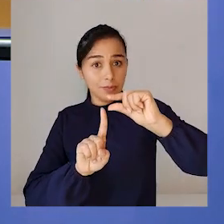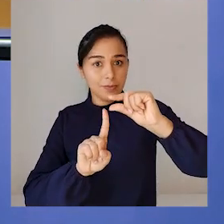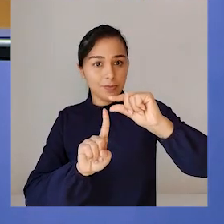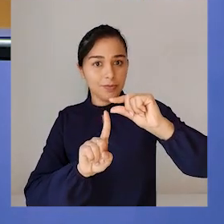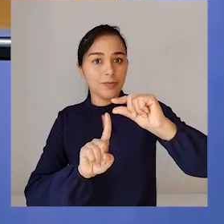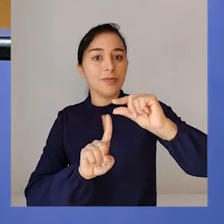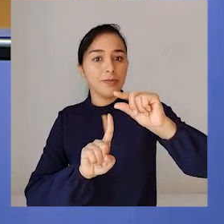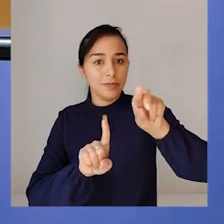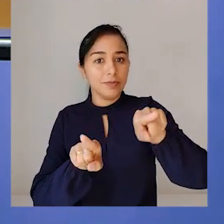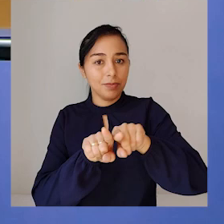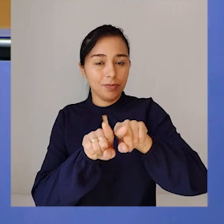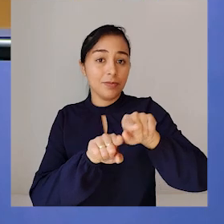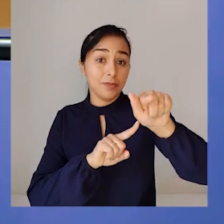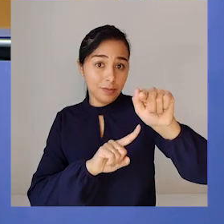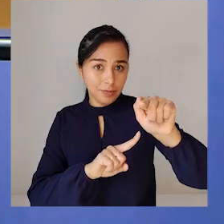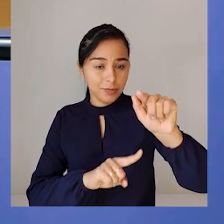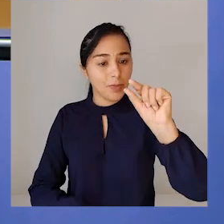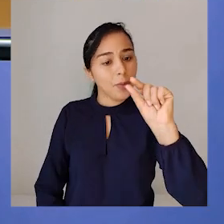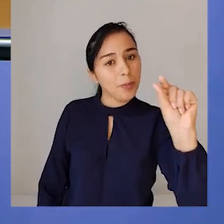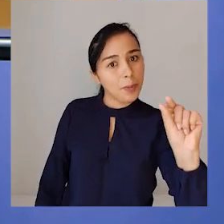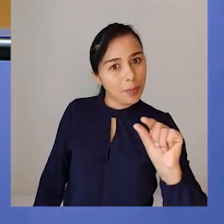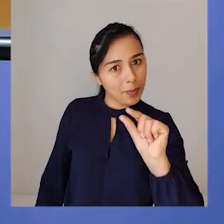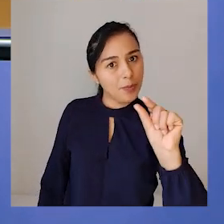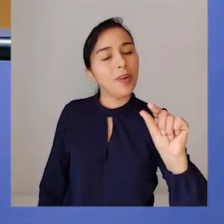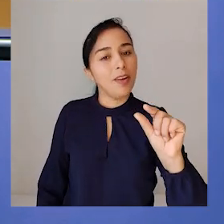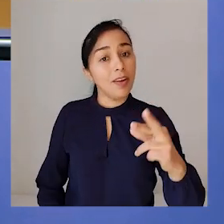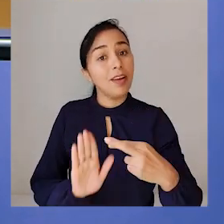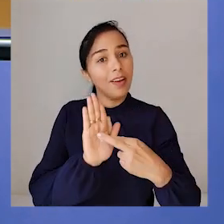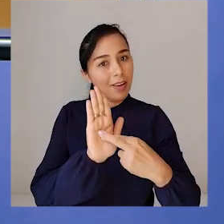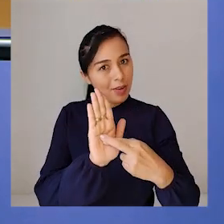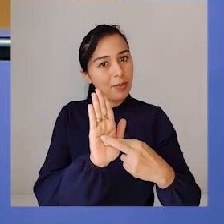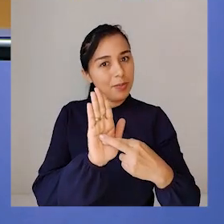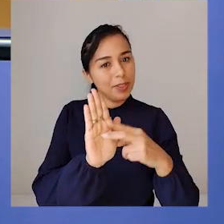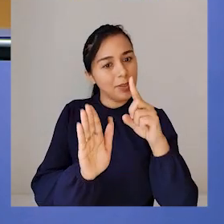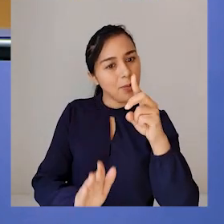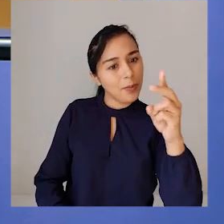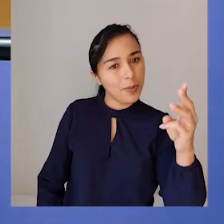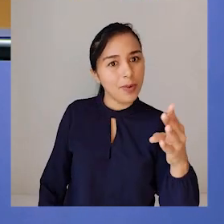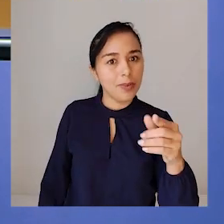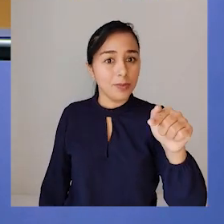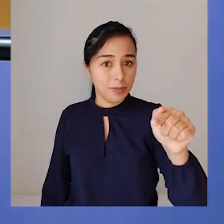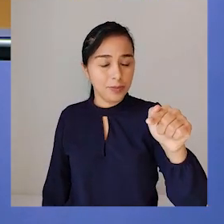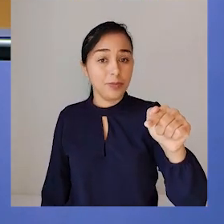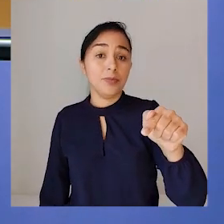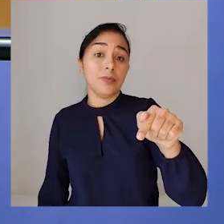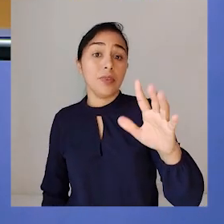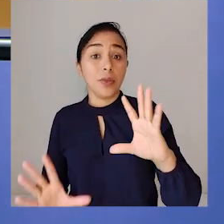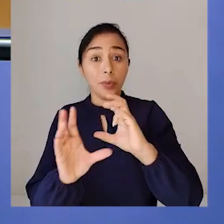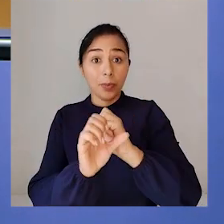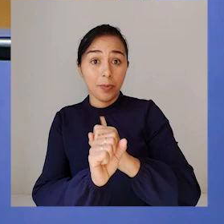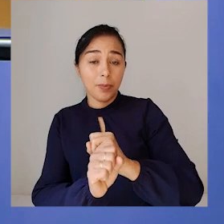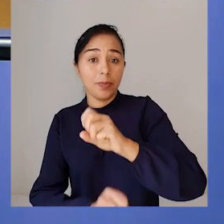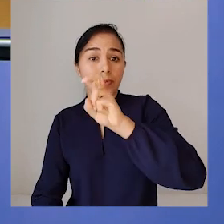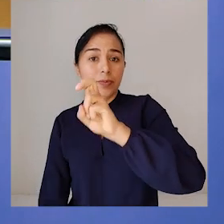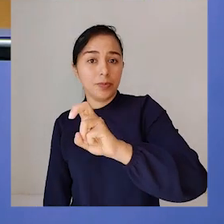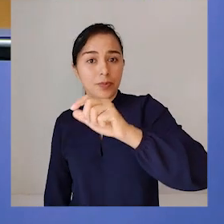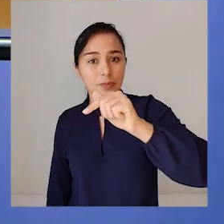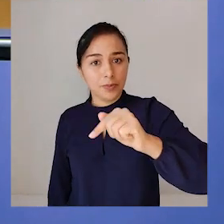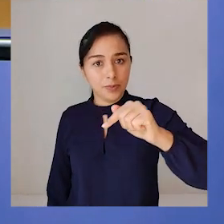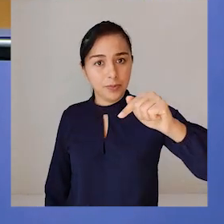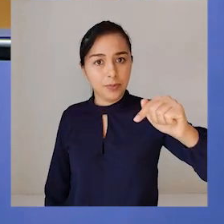menores representando a unidade nesse número 577. Aplicando assim